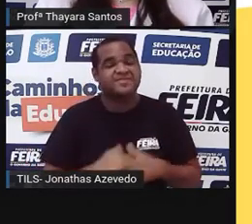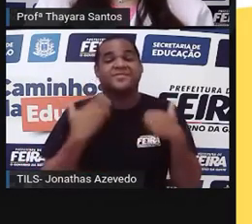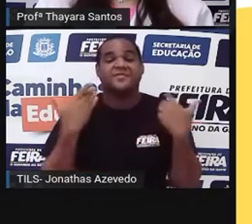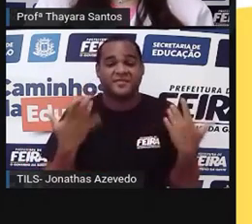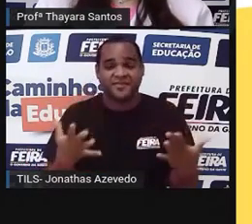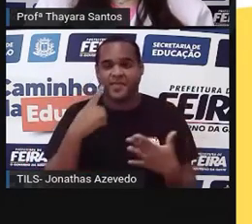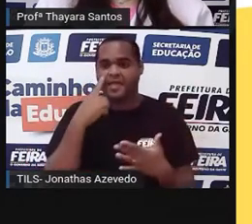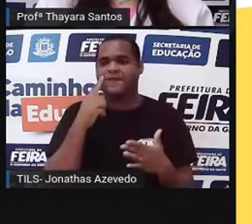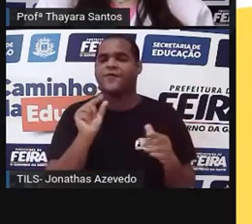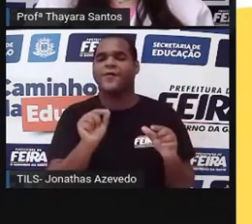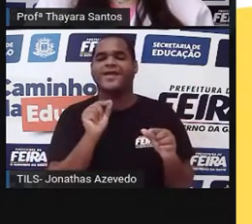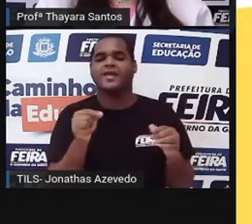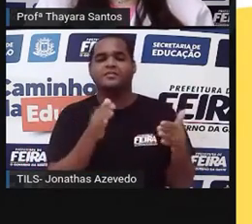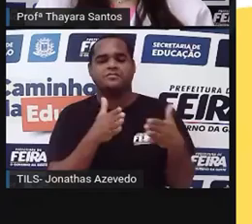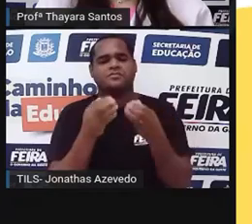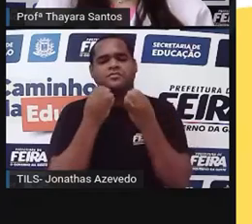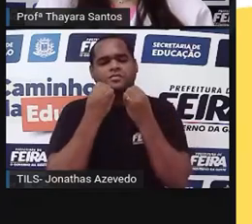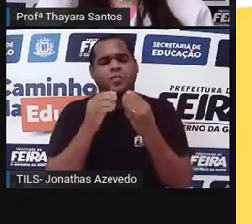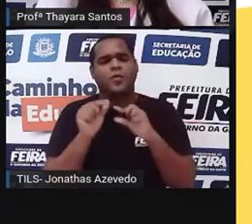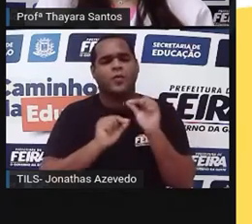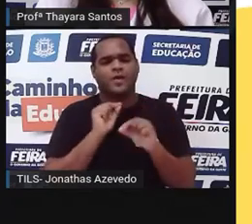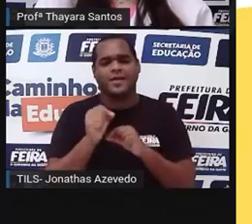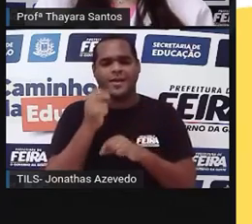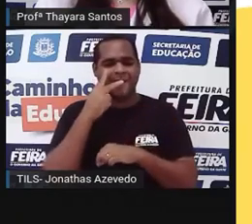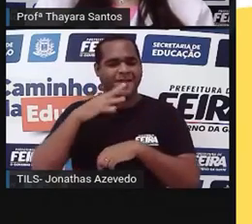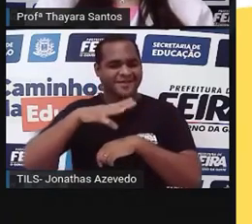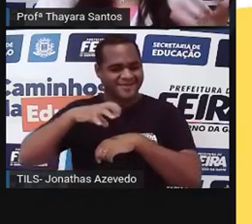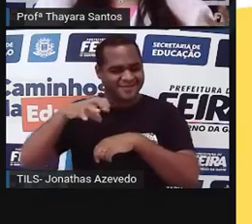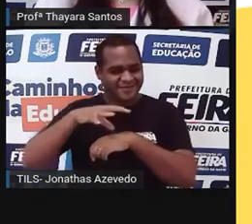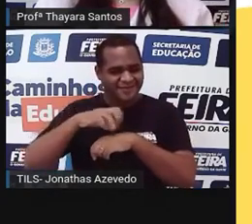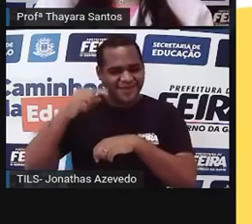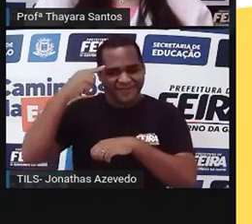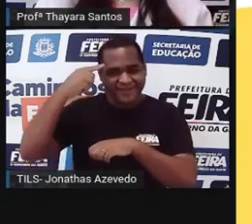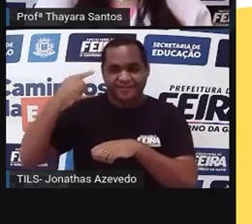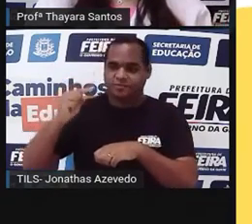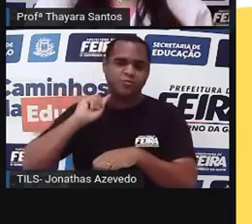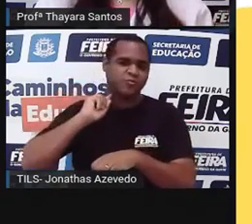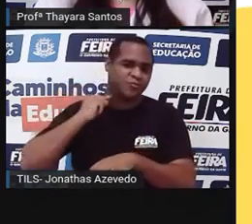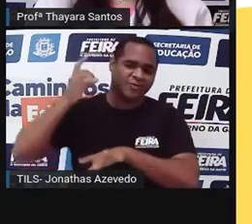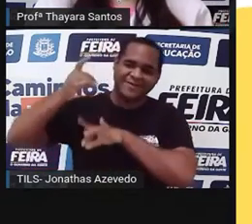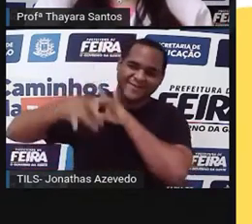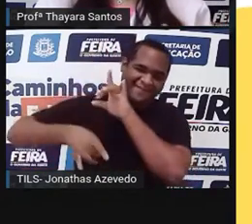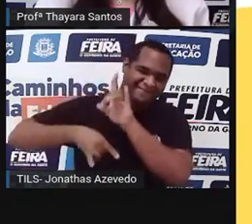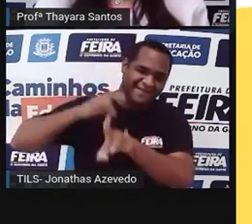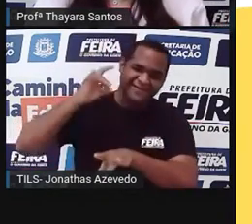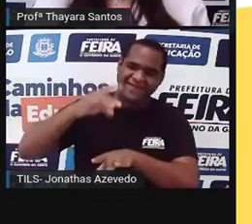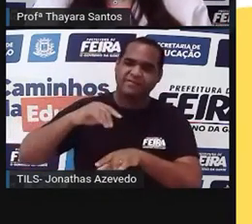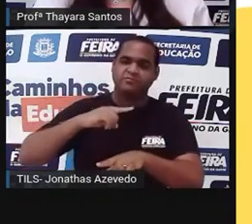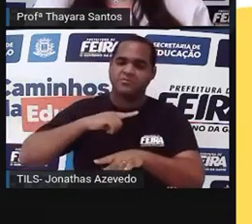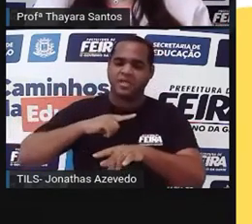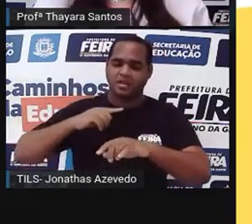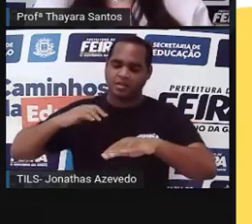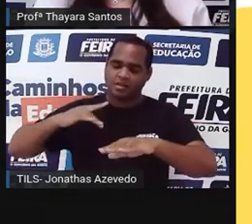vegetação está aí e ela funciona como um filtro, como eu já expliquei para vocês, né? Então, se ela está